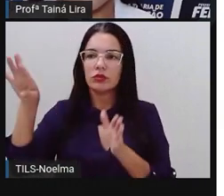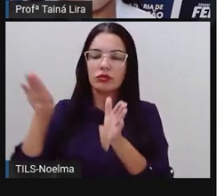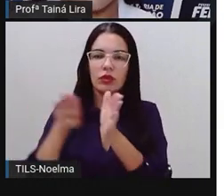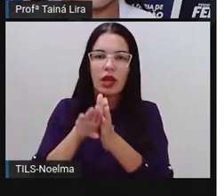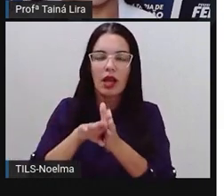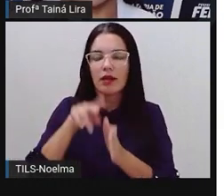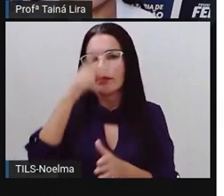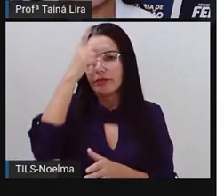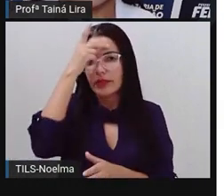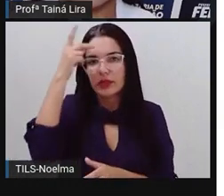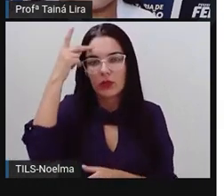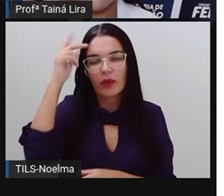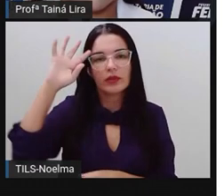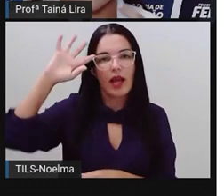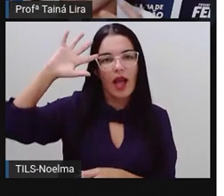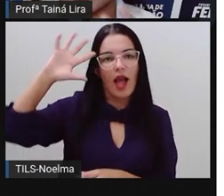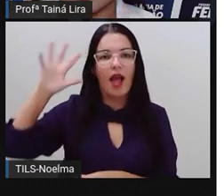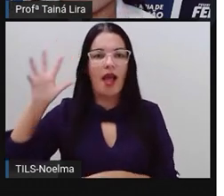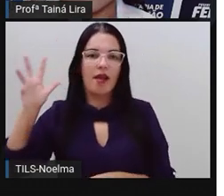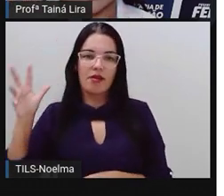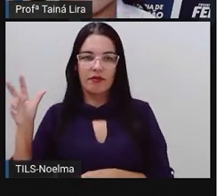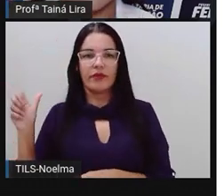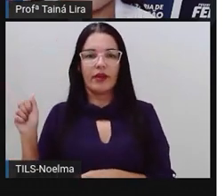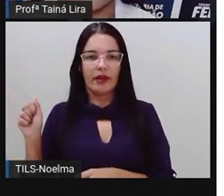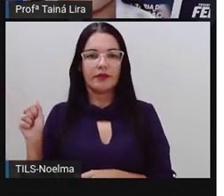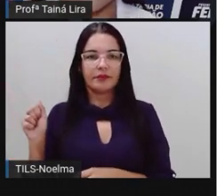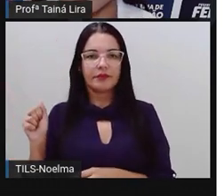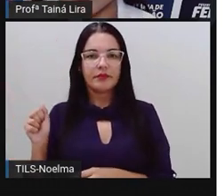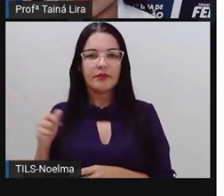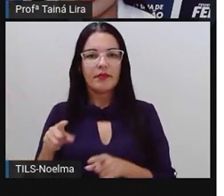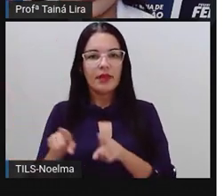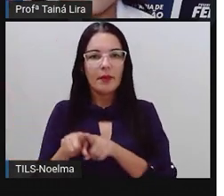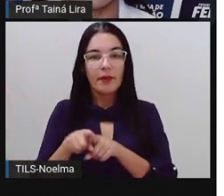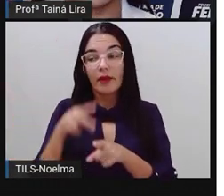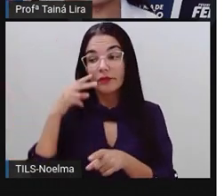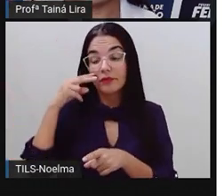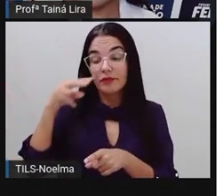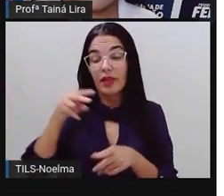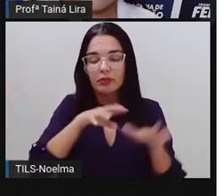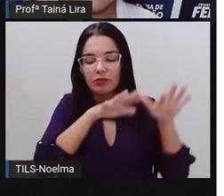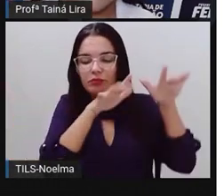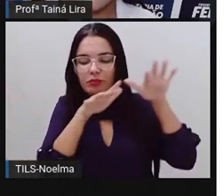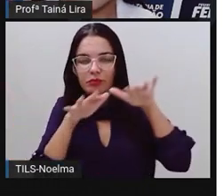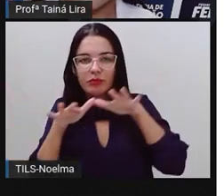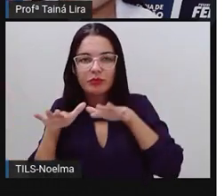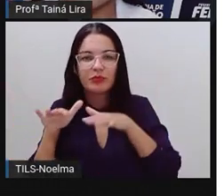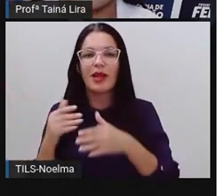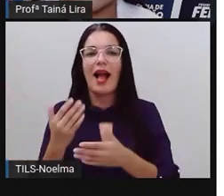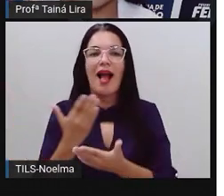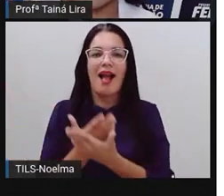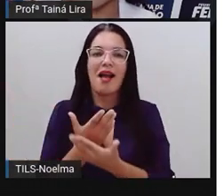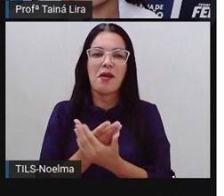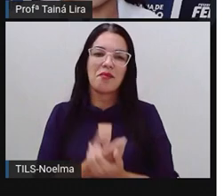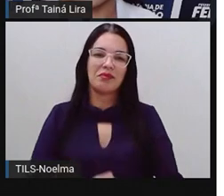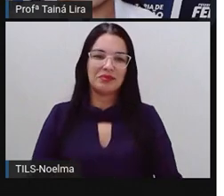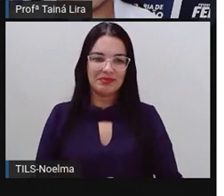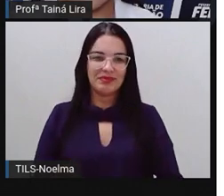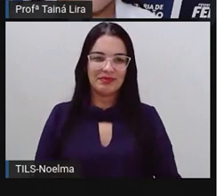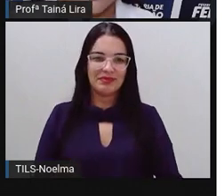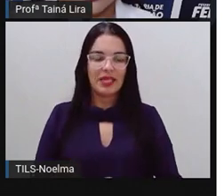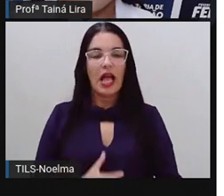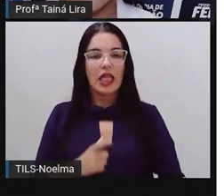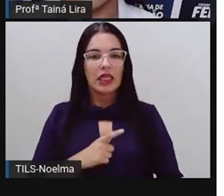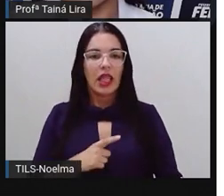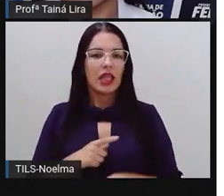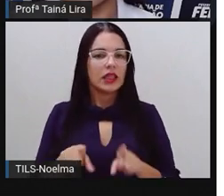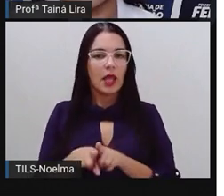usa africanos né Nós vamos ver isso aqui durante a nossa aula é vieram povos